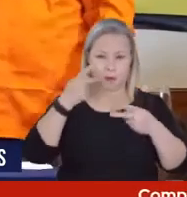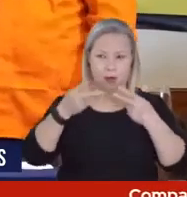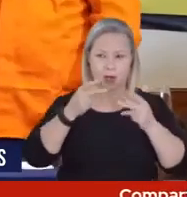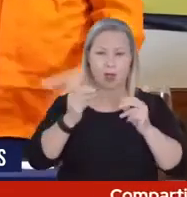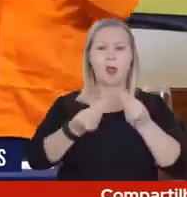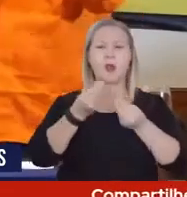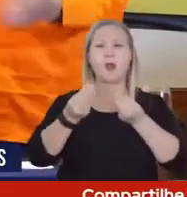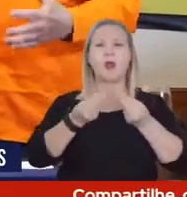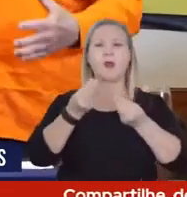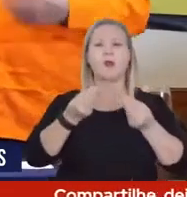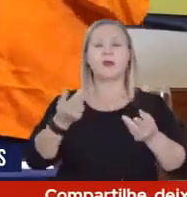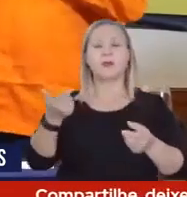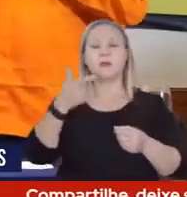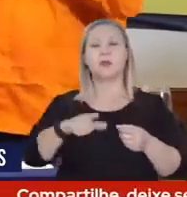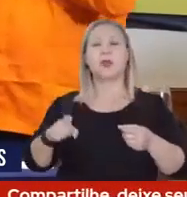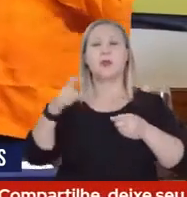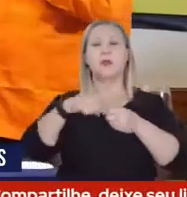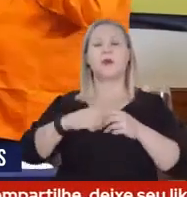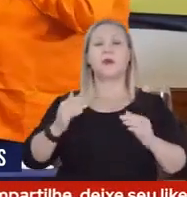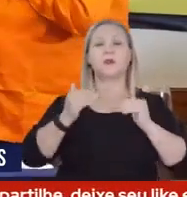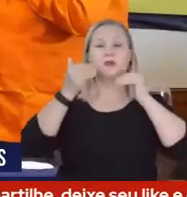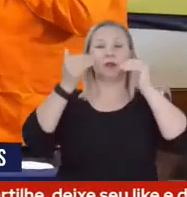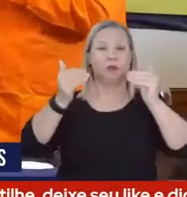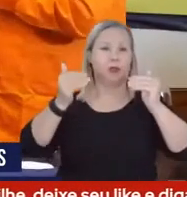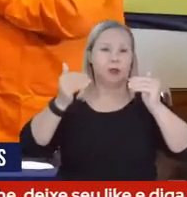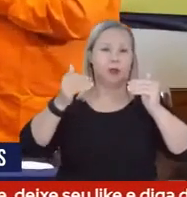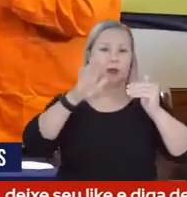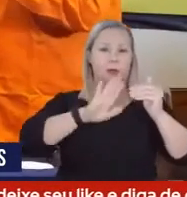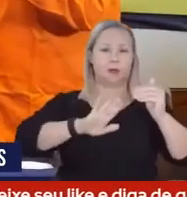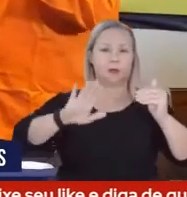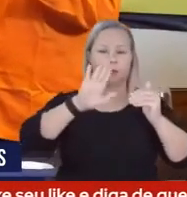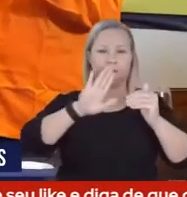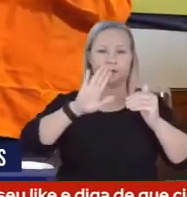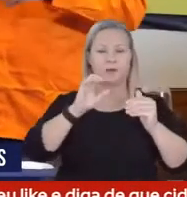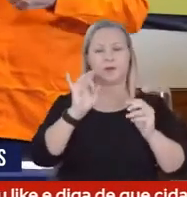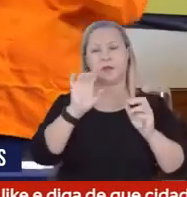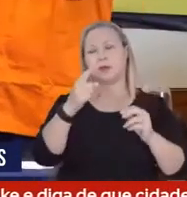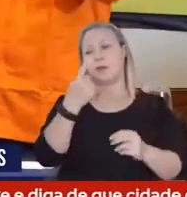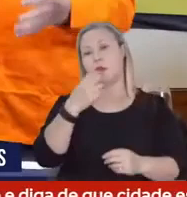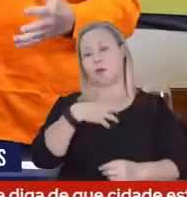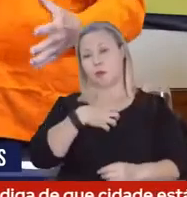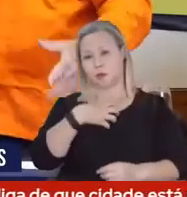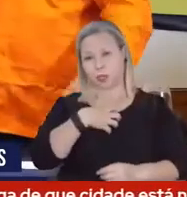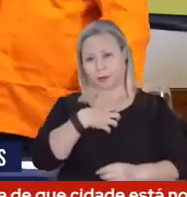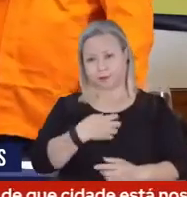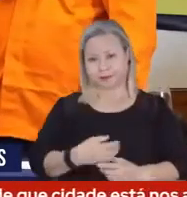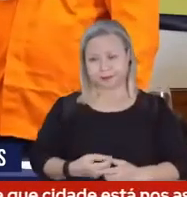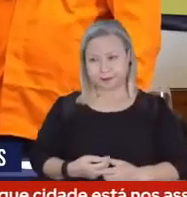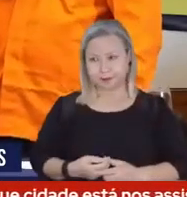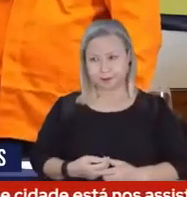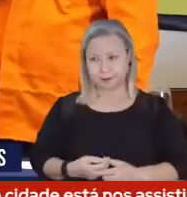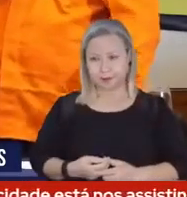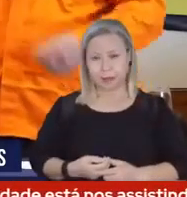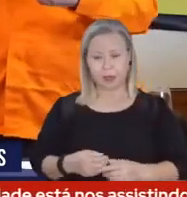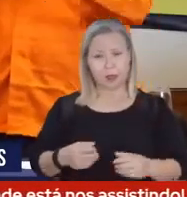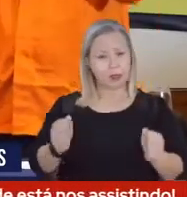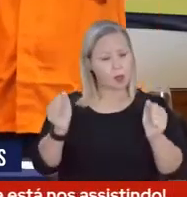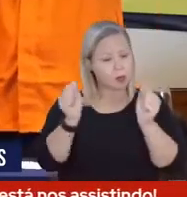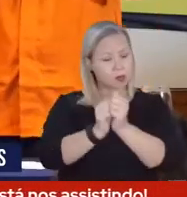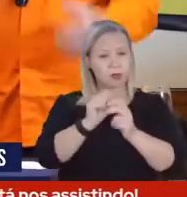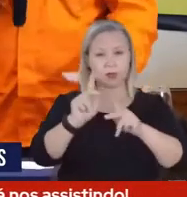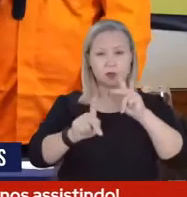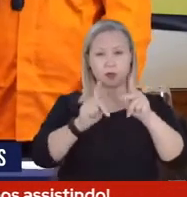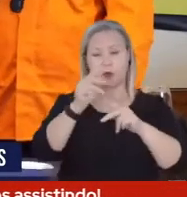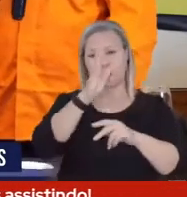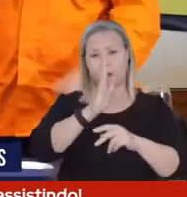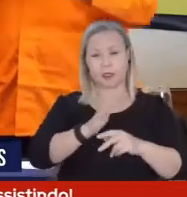a soberania nacional? Só tem um jeito. Eu estou falando como cidadão brasileiro, presidente, desculpe. Só tem um jeito, é com o povo brasileiro. Não há